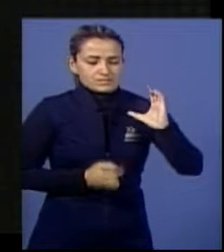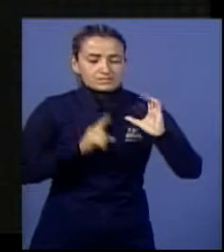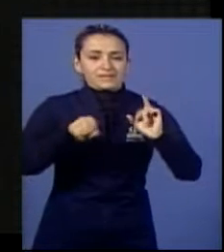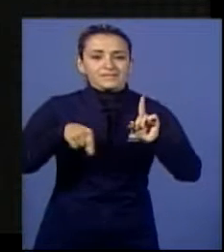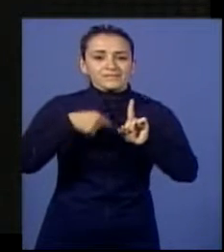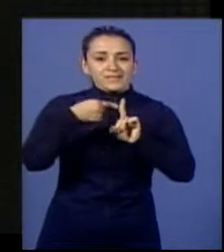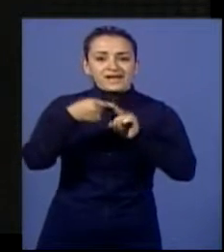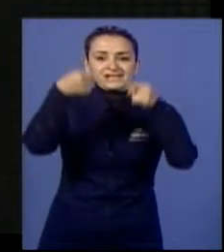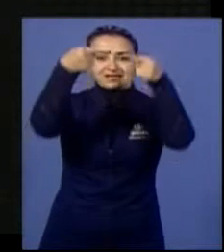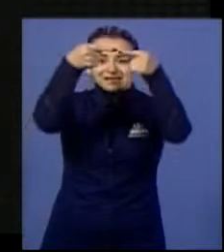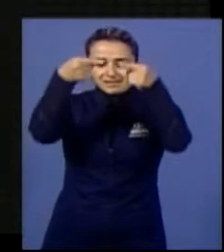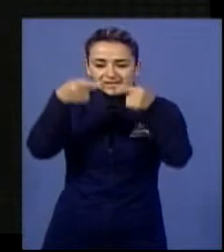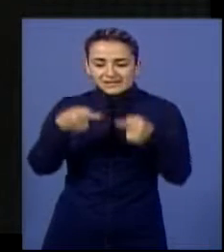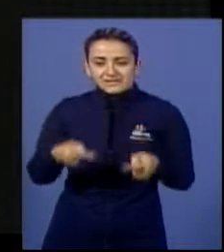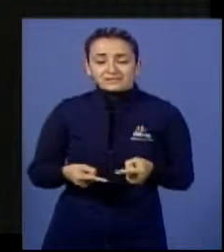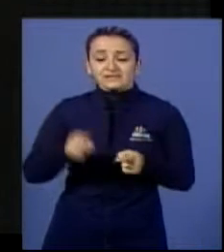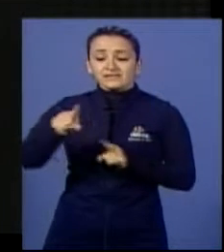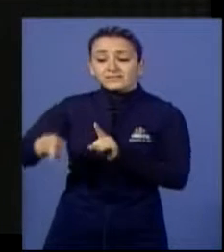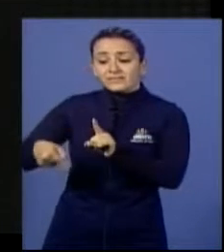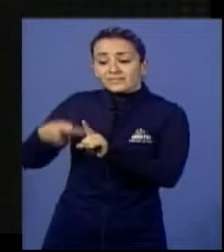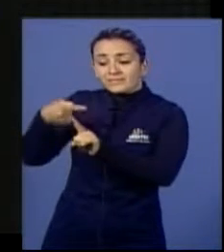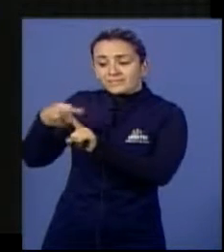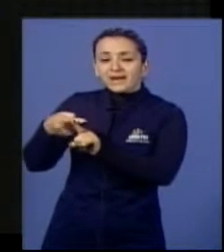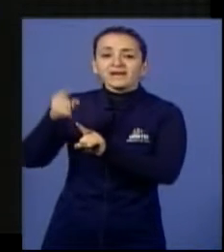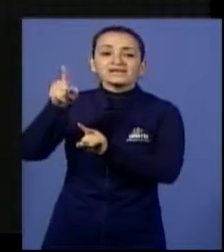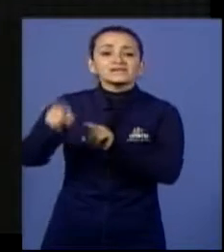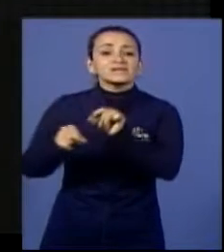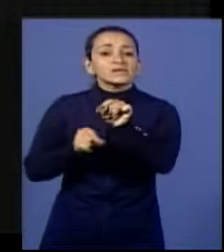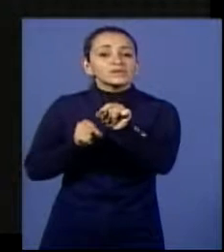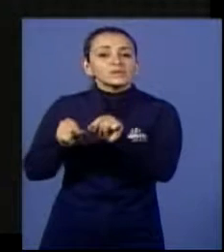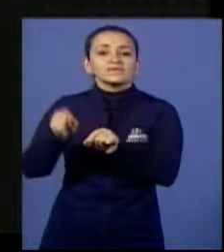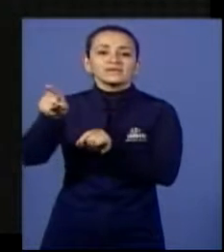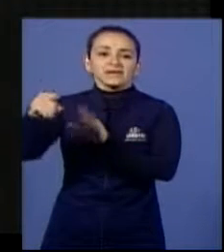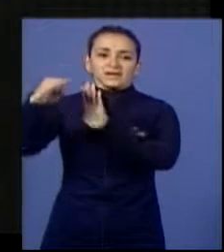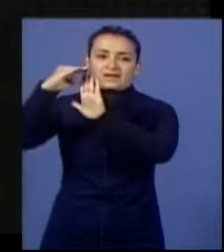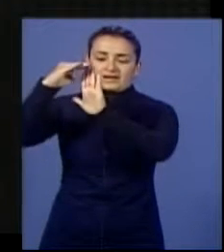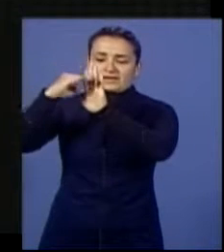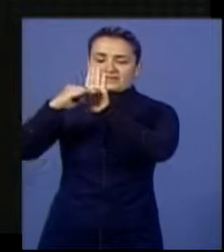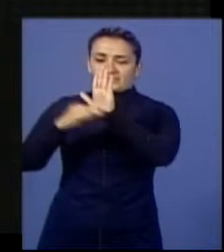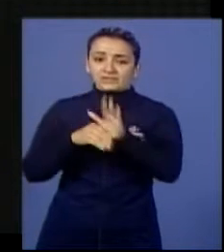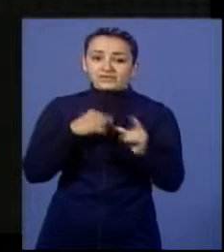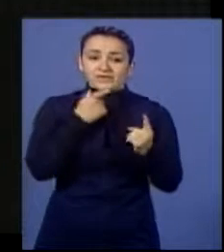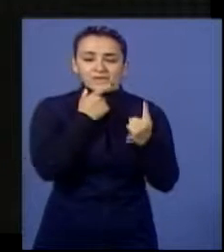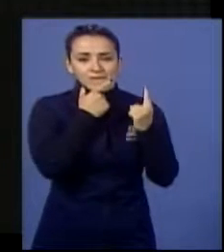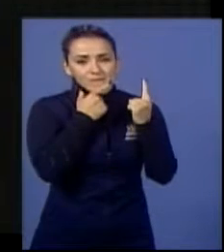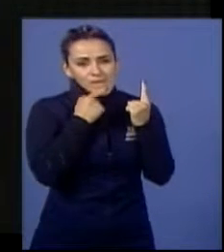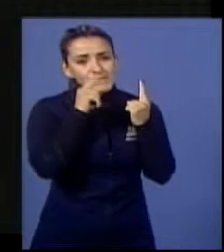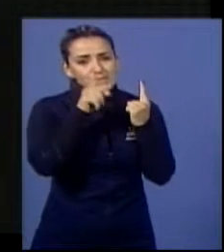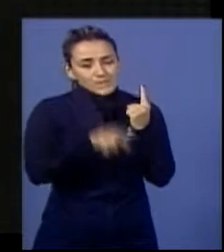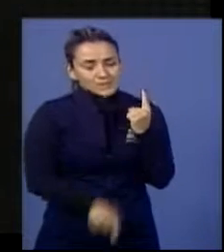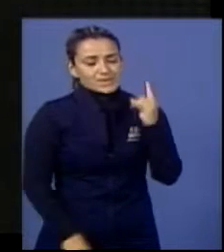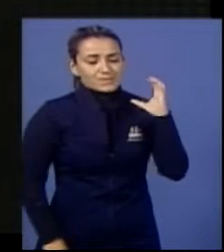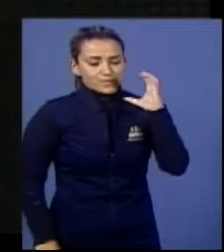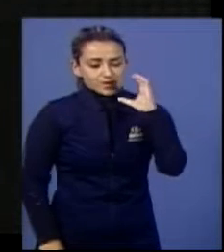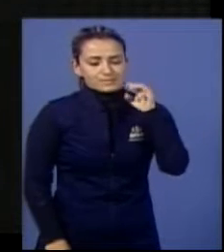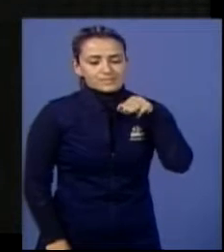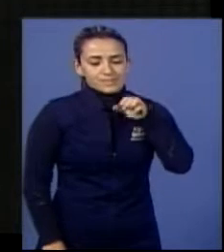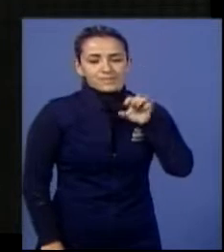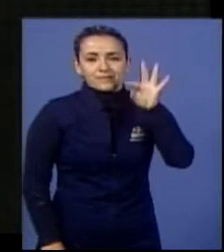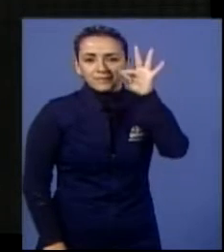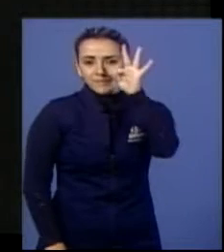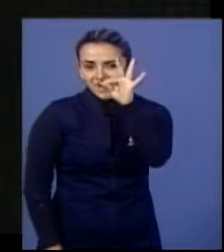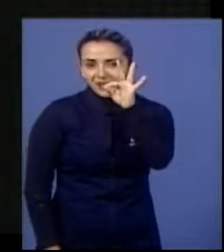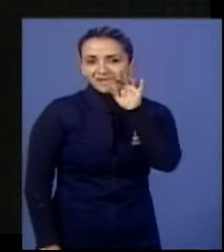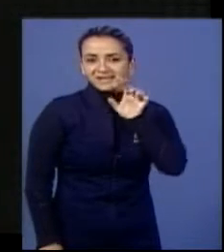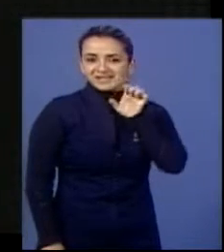função. E você vai usar termos. Um carbono você escreve met, 2 é et, 3 prop, 4 but, 5